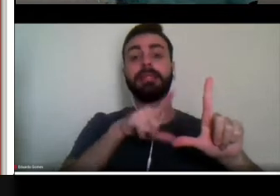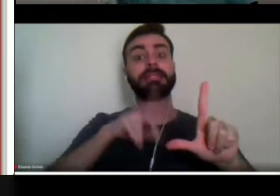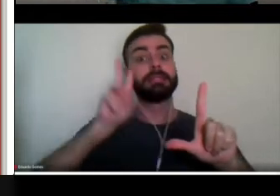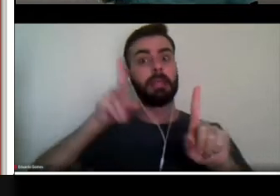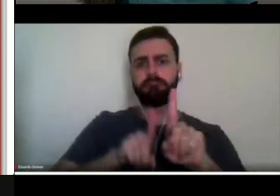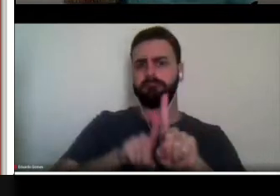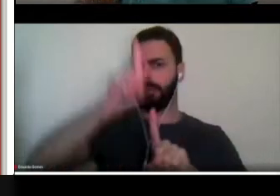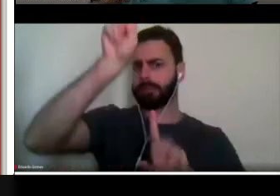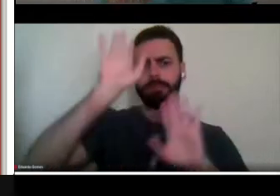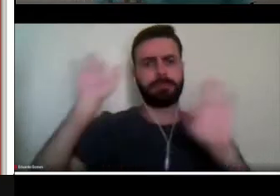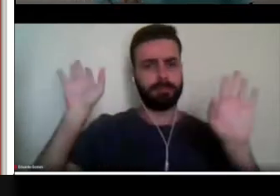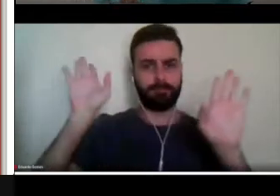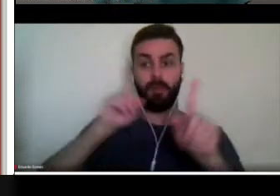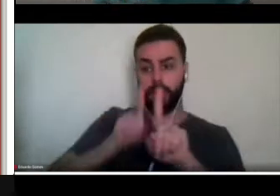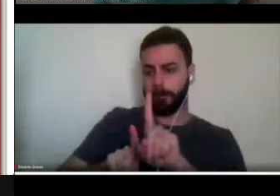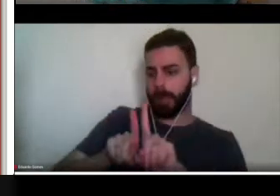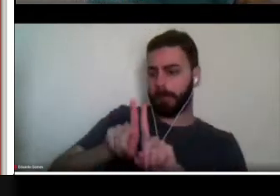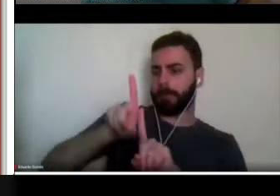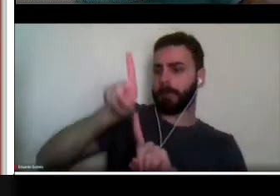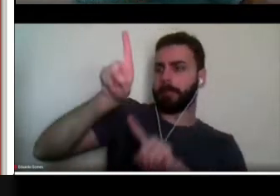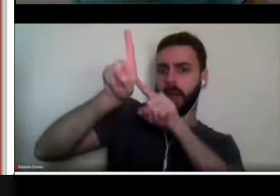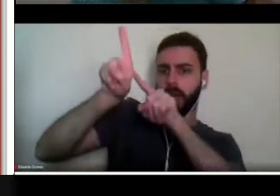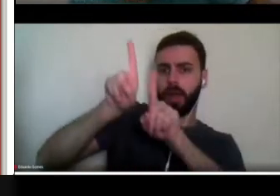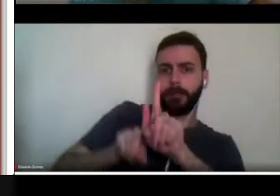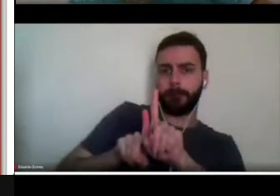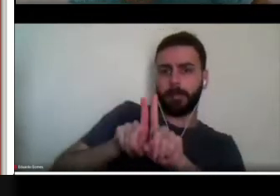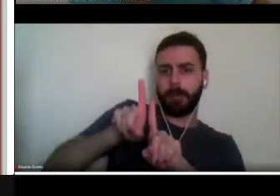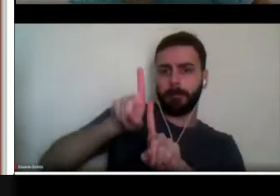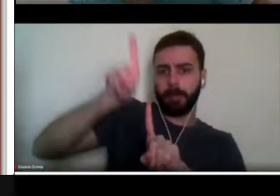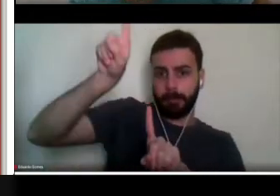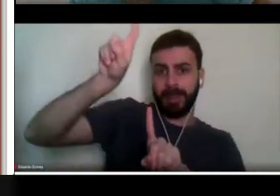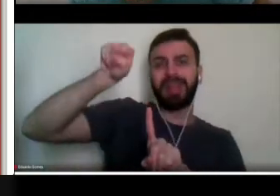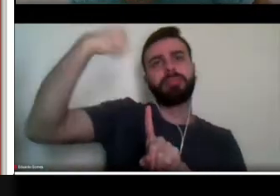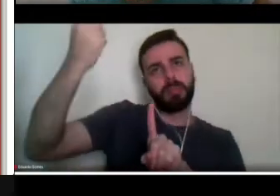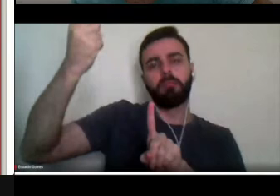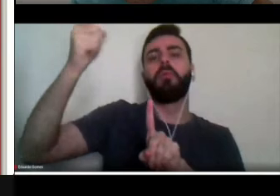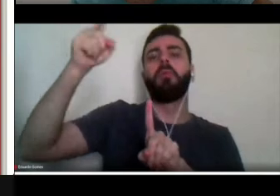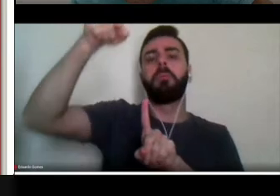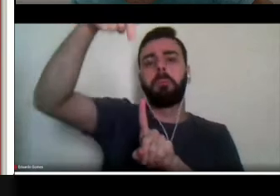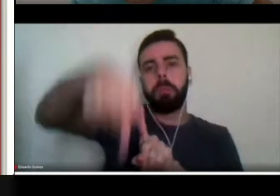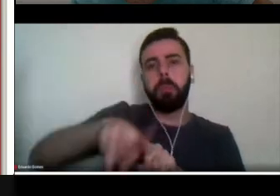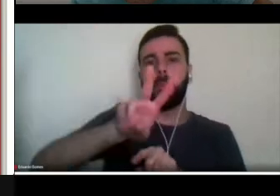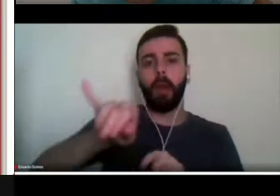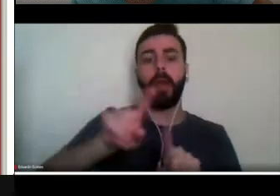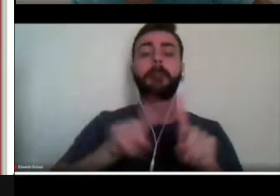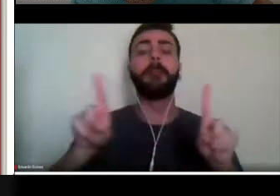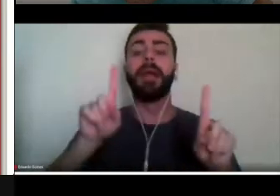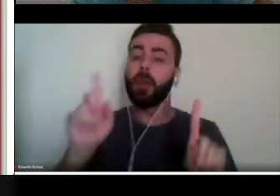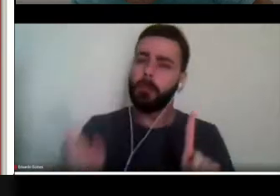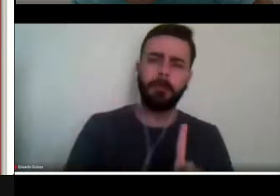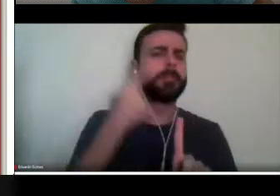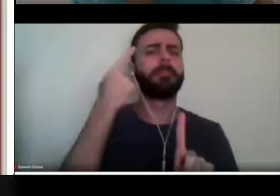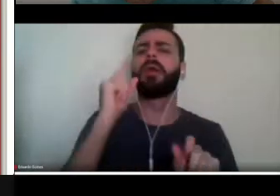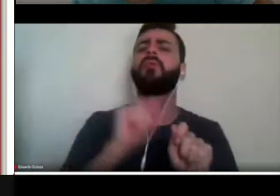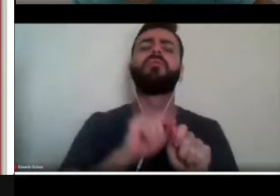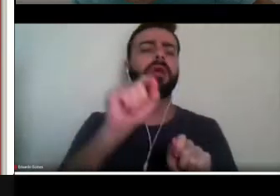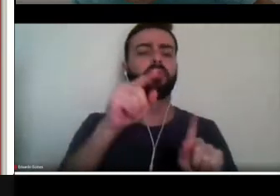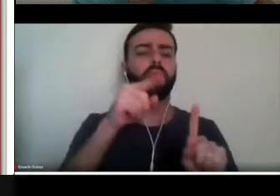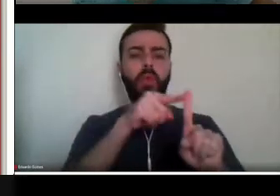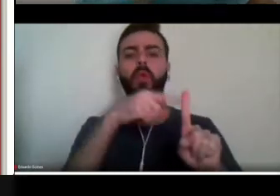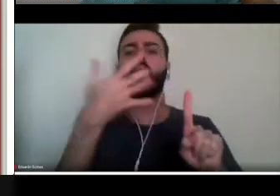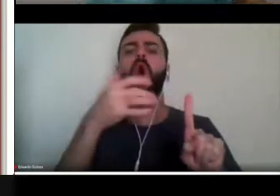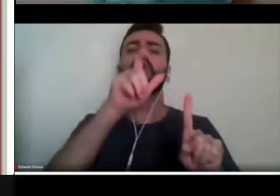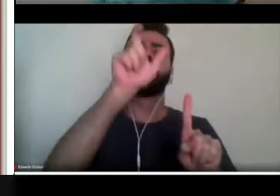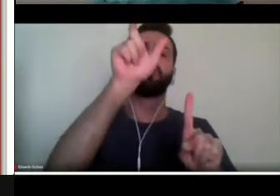subir e, eventualmente, ele vai descer. Né? Então, a primeira coisa que eu vou fazer é o meu sistema de coordenadas com a minha